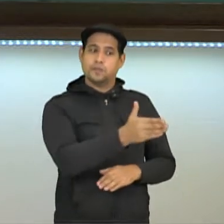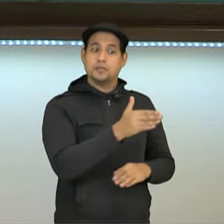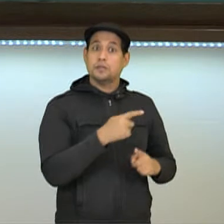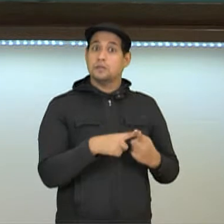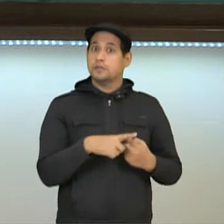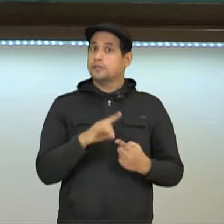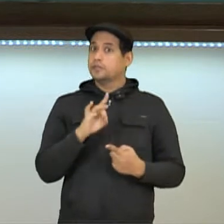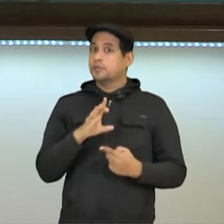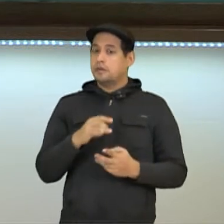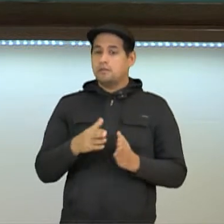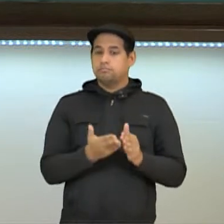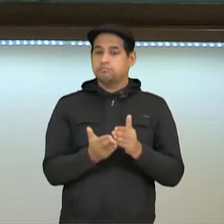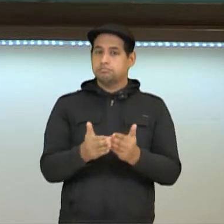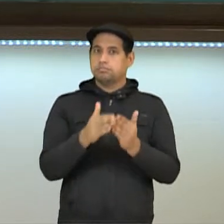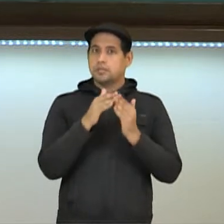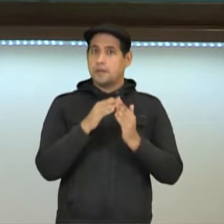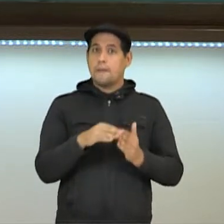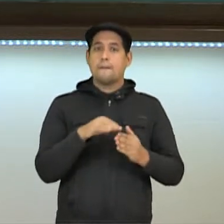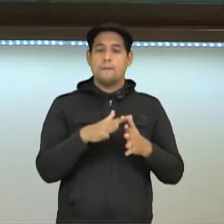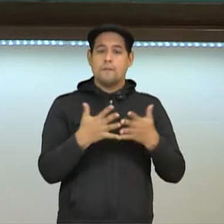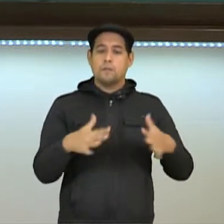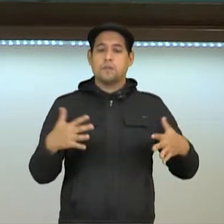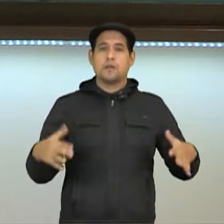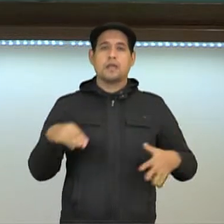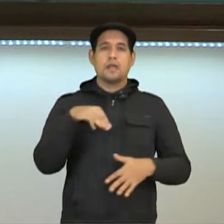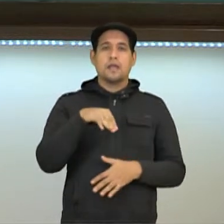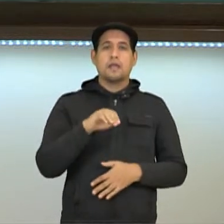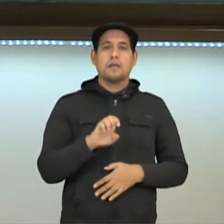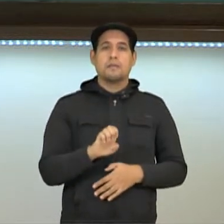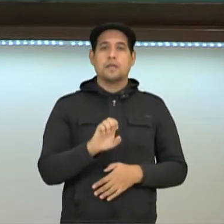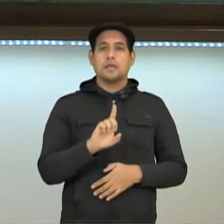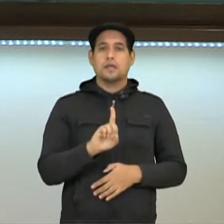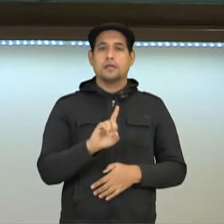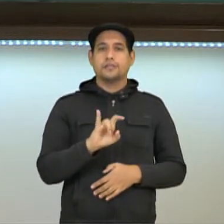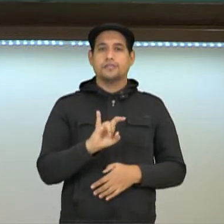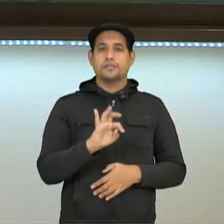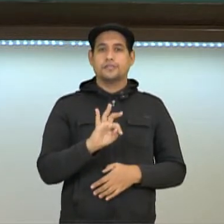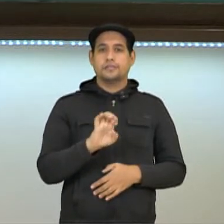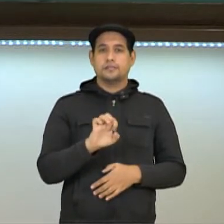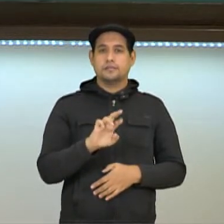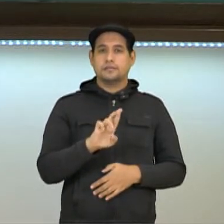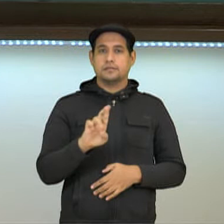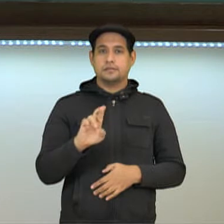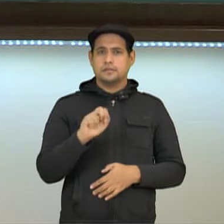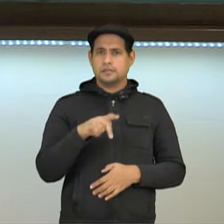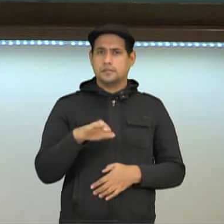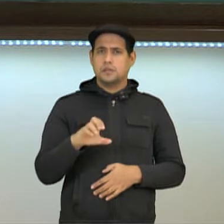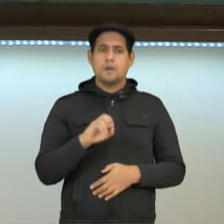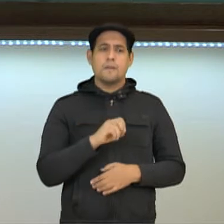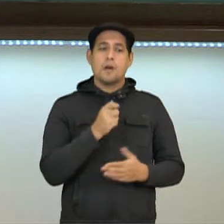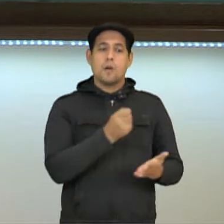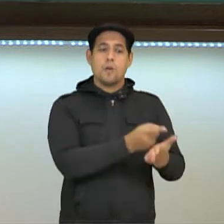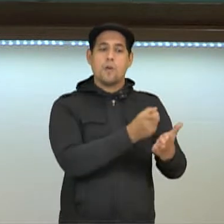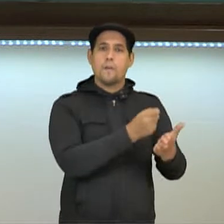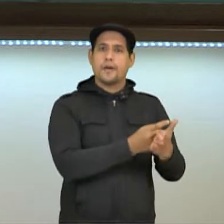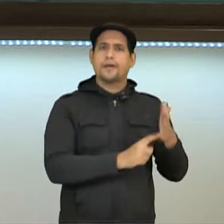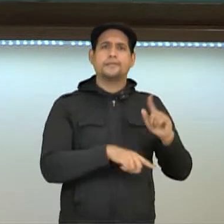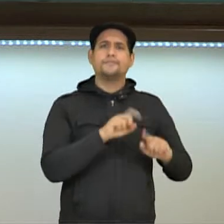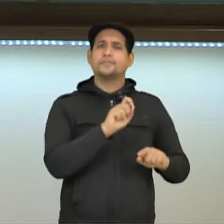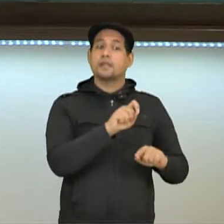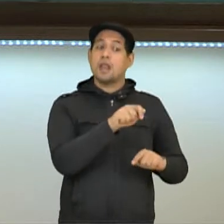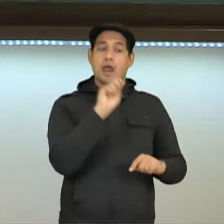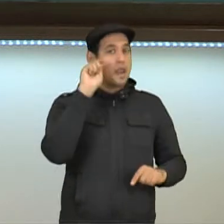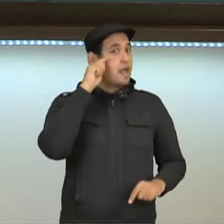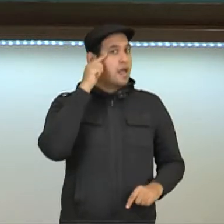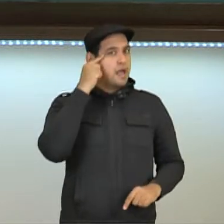só navegavam no mar Mediterrâneo, circunda então a África para buscar produtos lá na